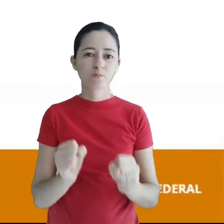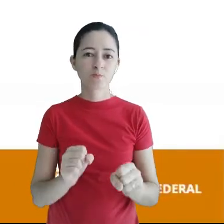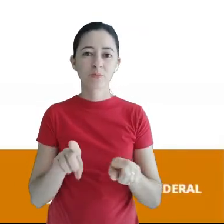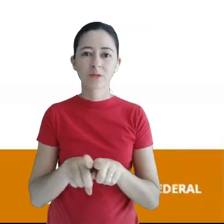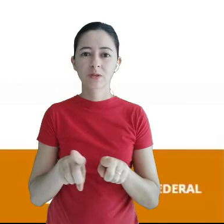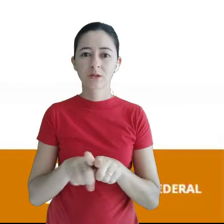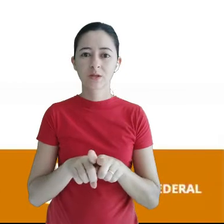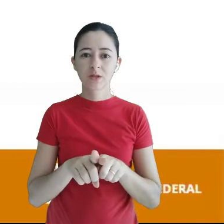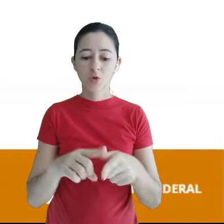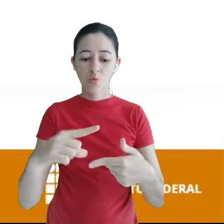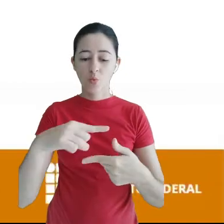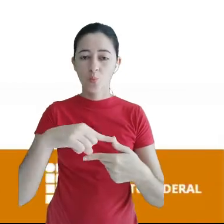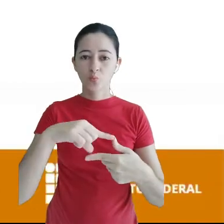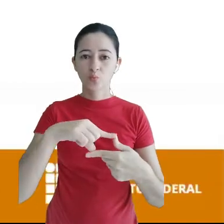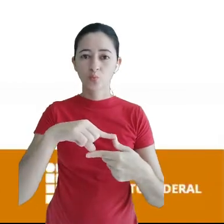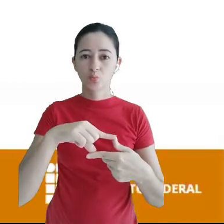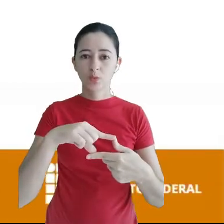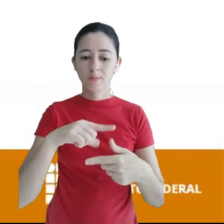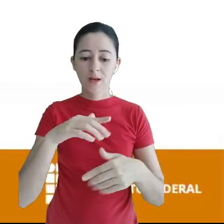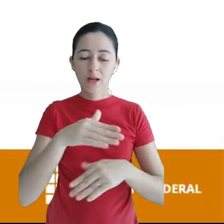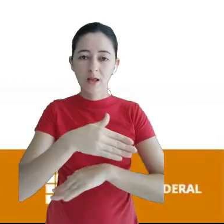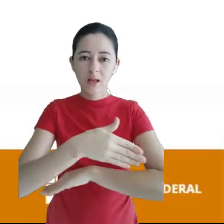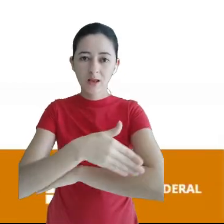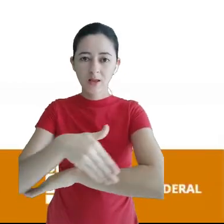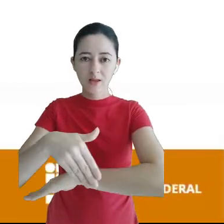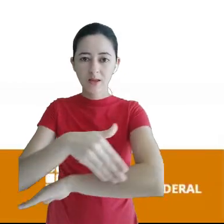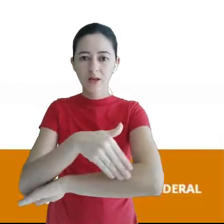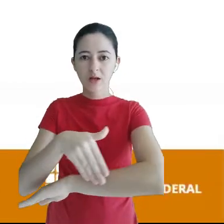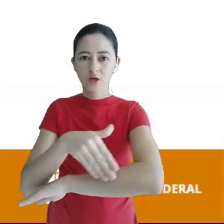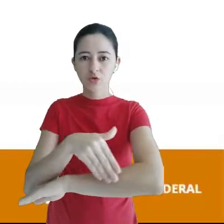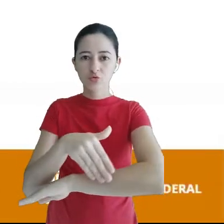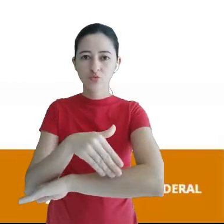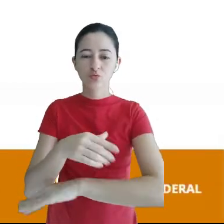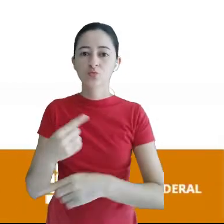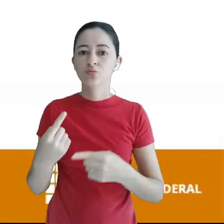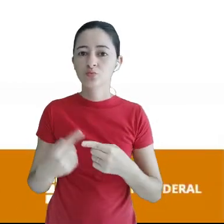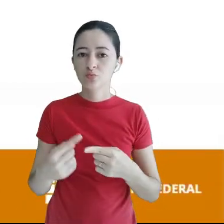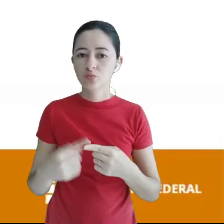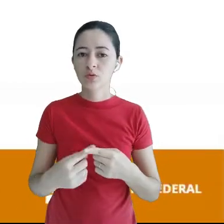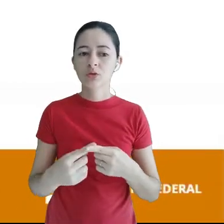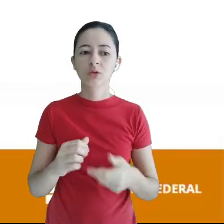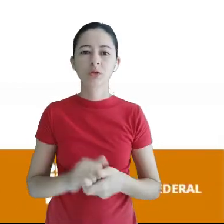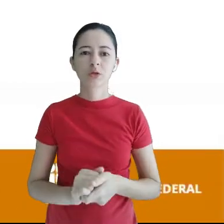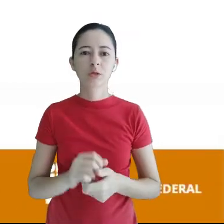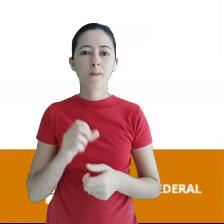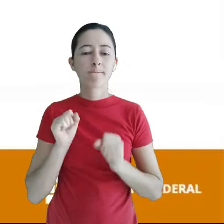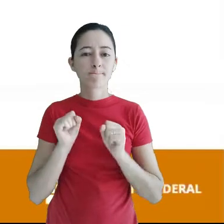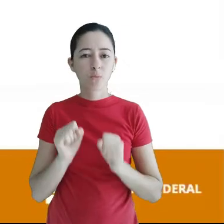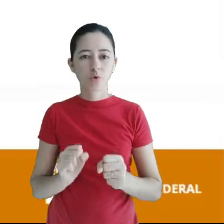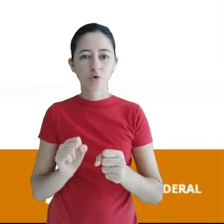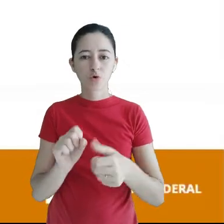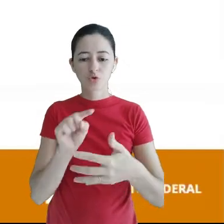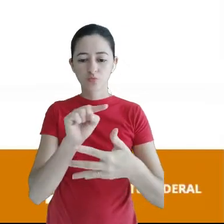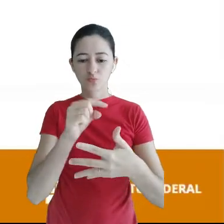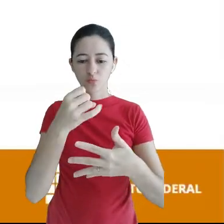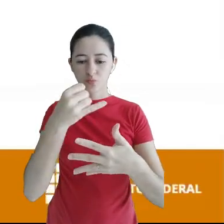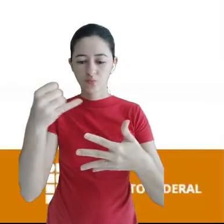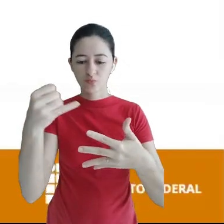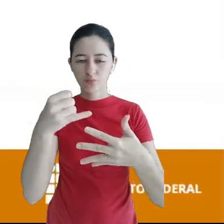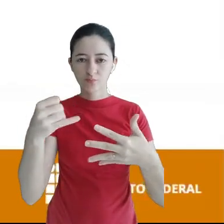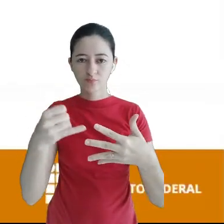Poderíamos ter aqui uma tabela endereço, porque o endereço pode ser um atributo de